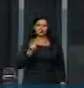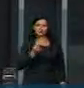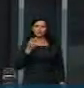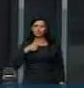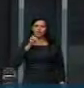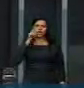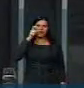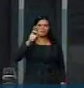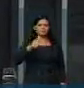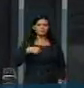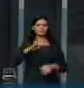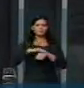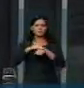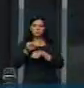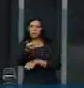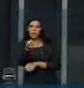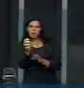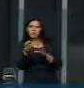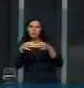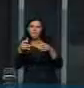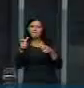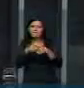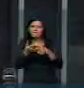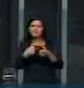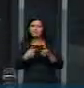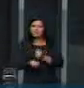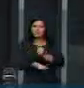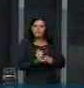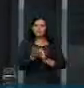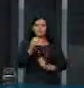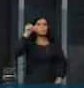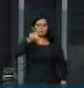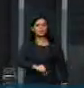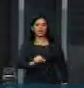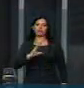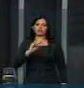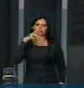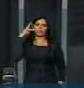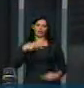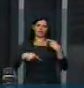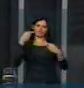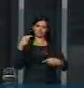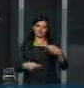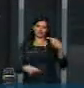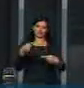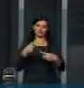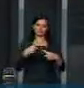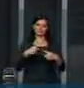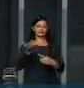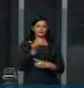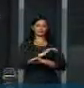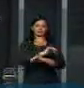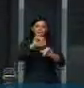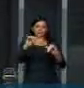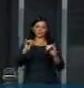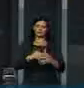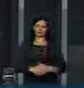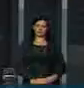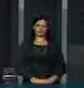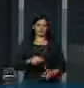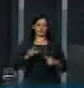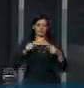interesses de poucos, será a pior das ciências. Eu quero deixar essa mensagem aqui. Não é